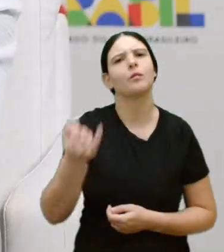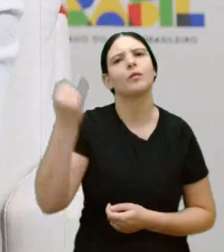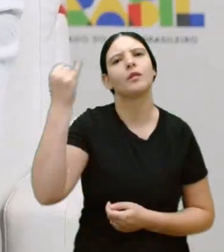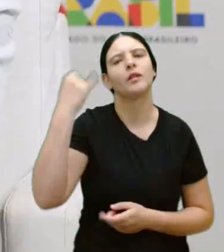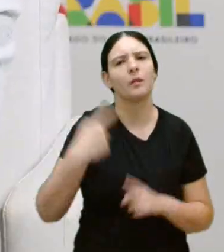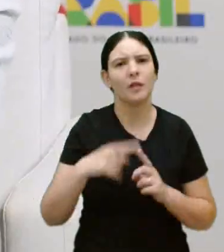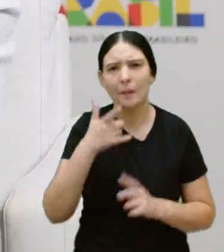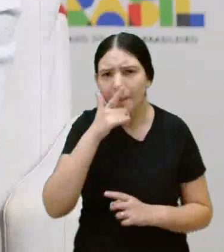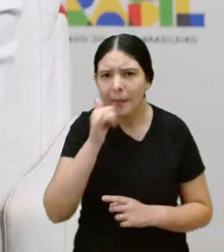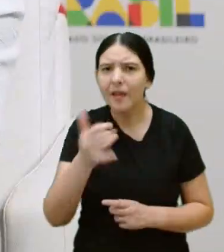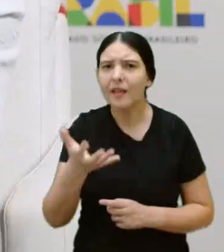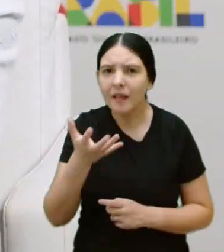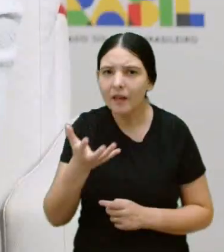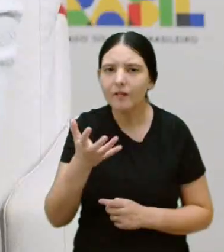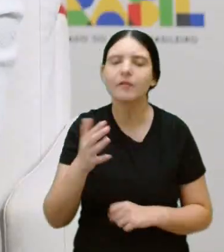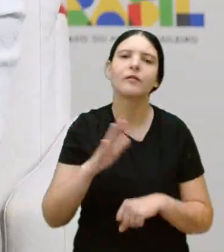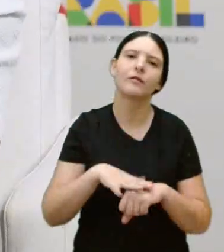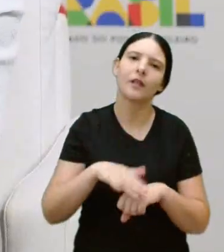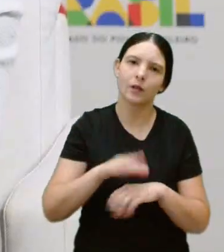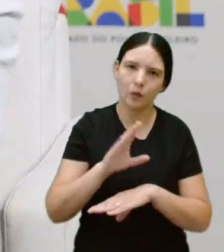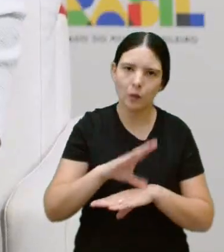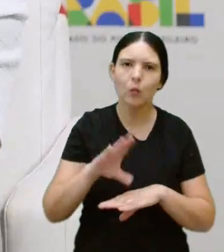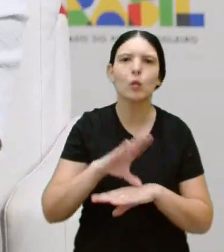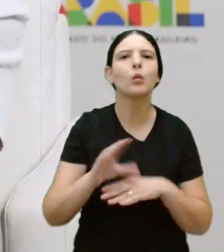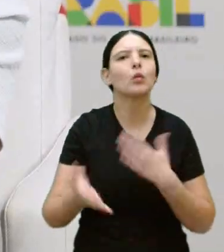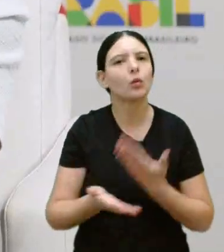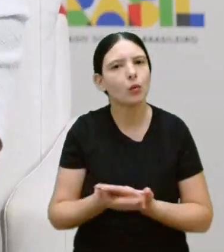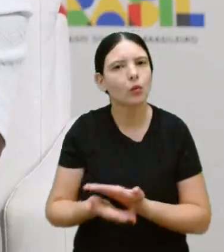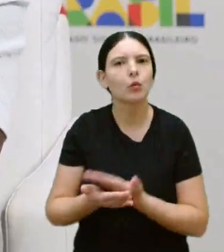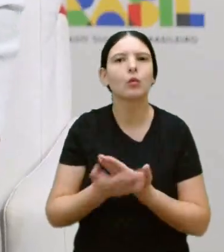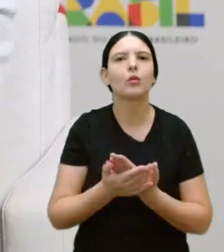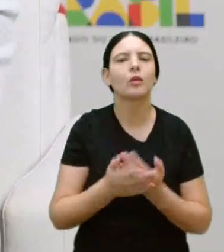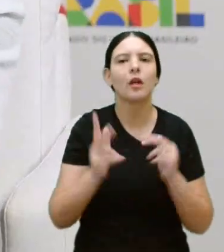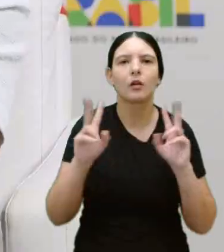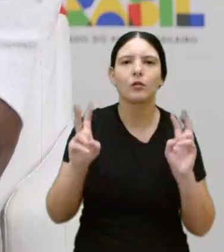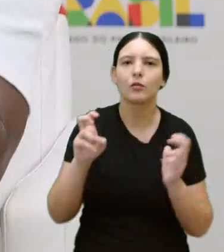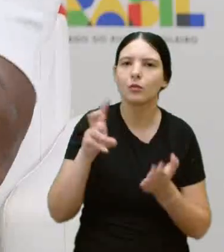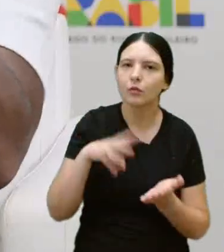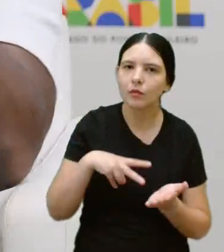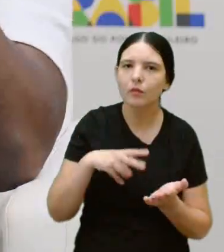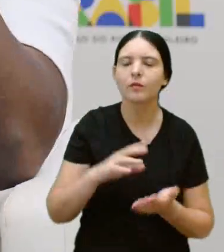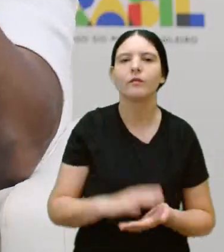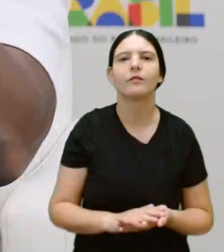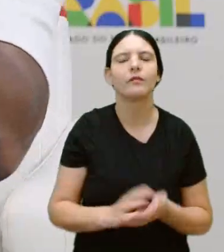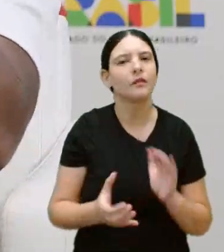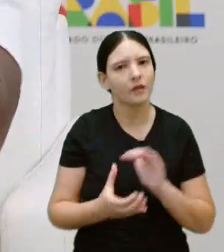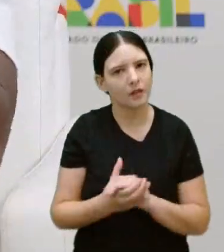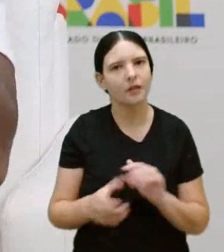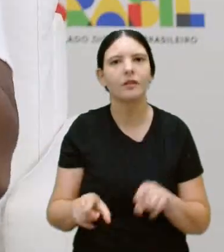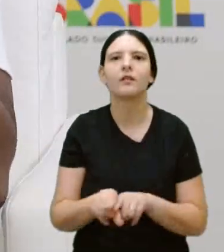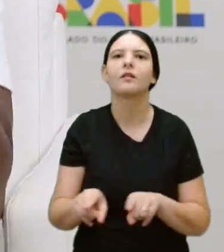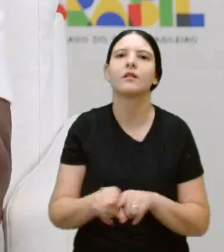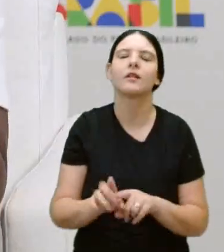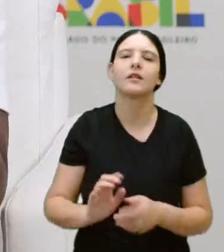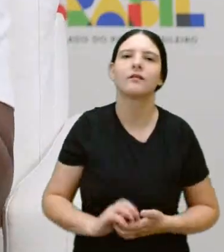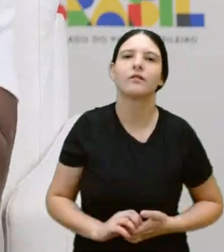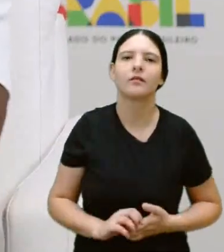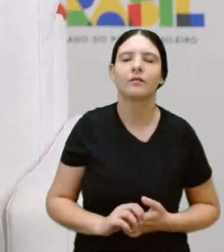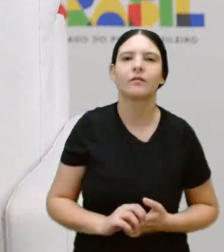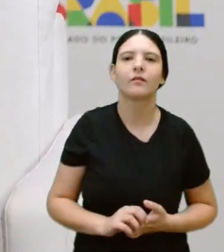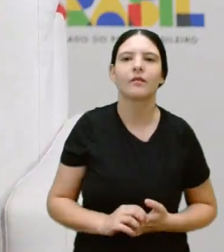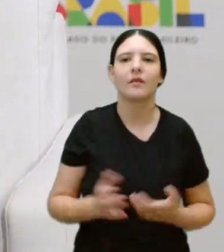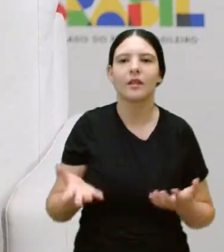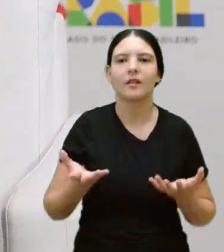Recomendo. Faça um curso, estude, leia sobre o assunto. Casar também. Vou passar a palavra para as